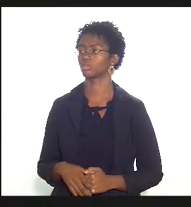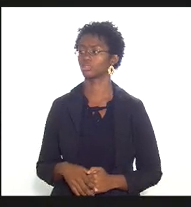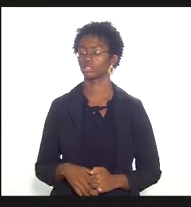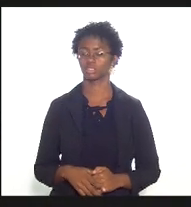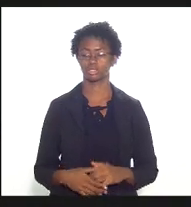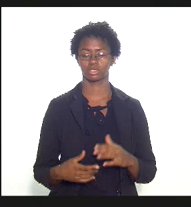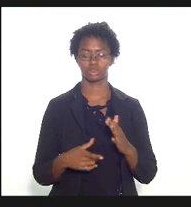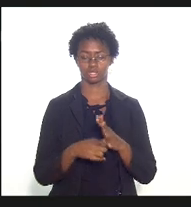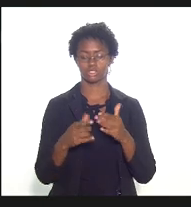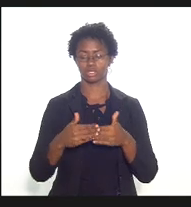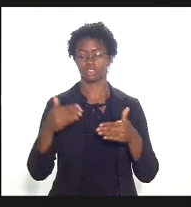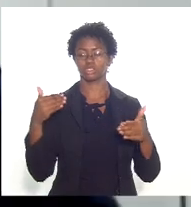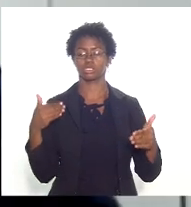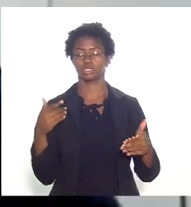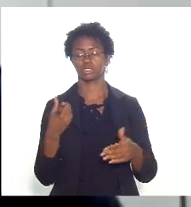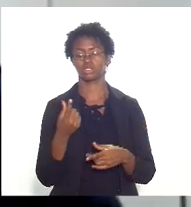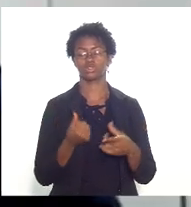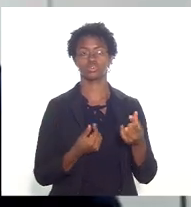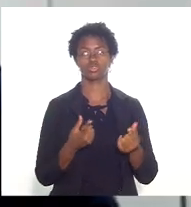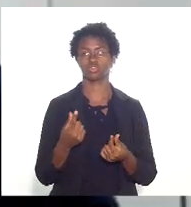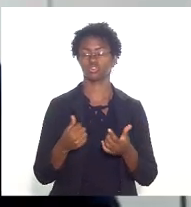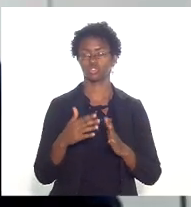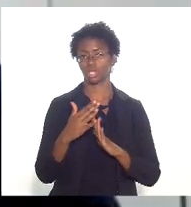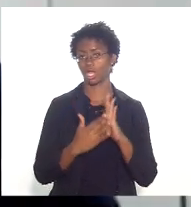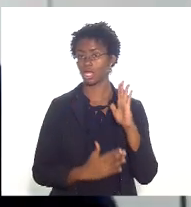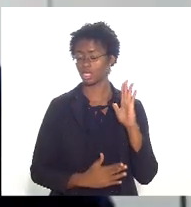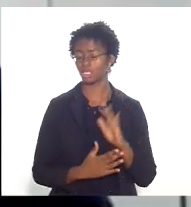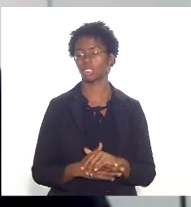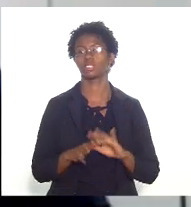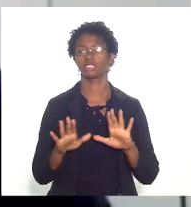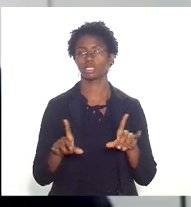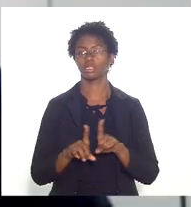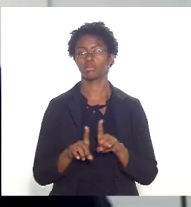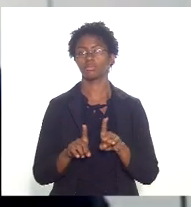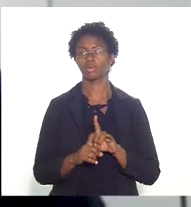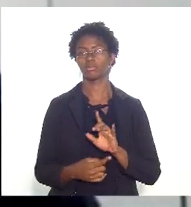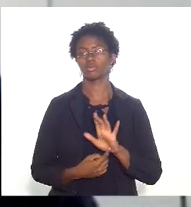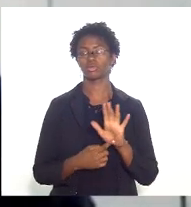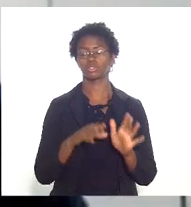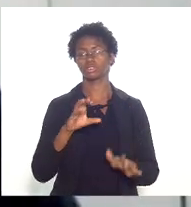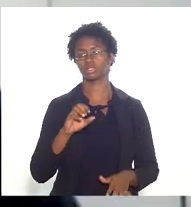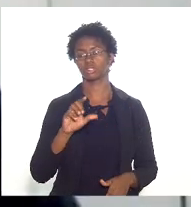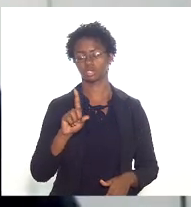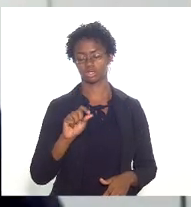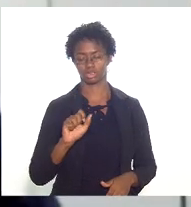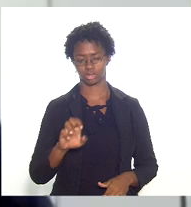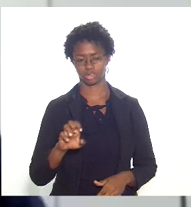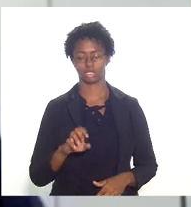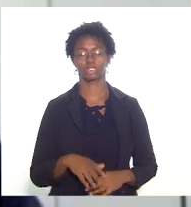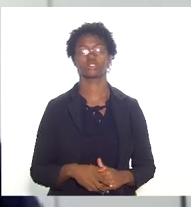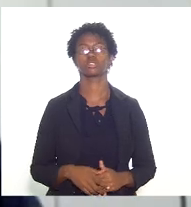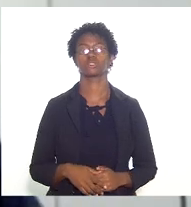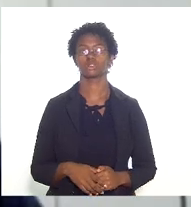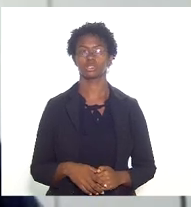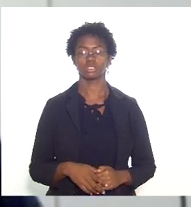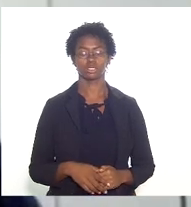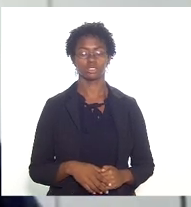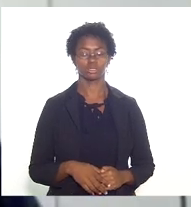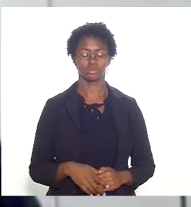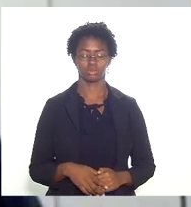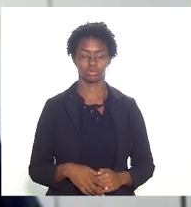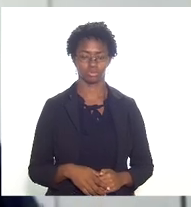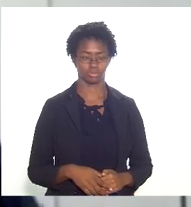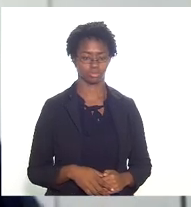antecipação de receitas e por outro ela coloca a Cedae como garantir desse empréstimo